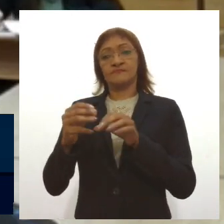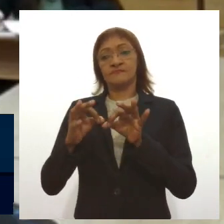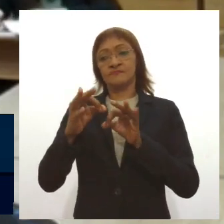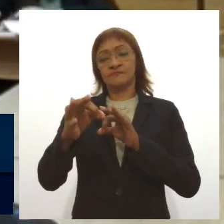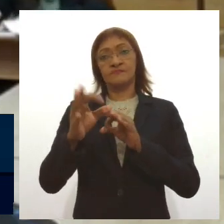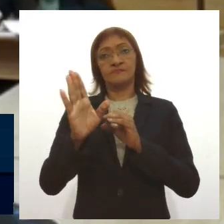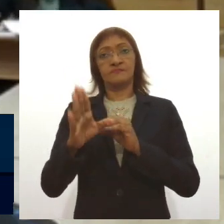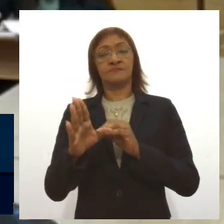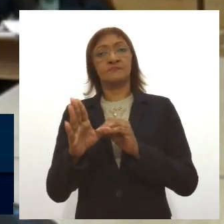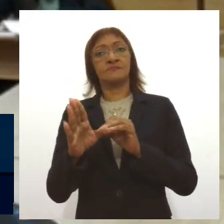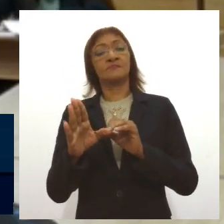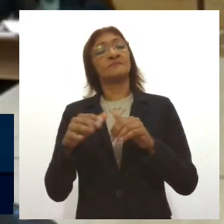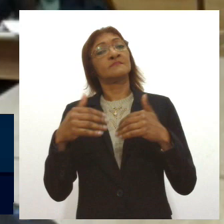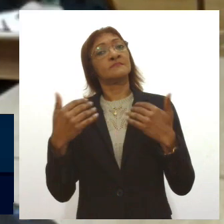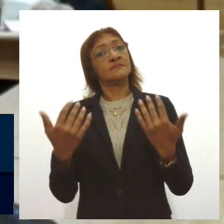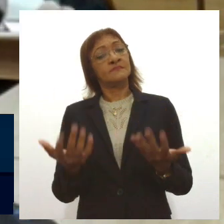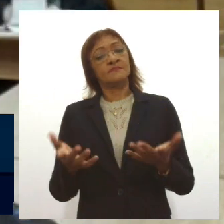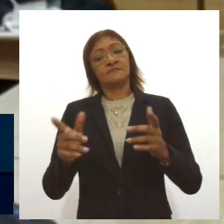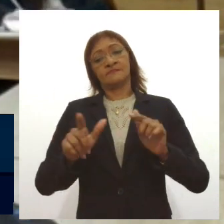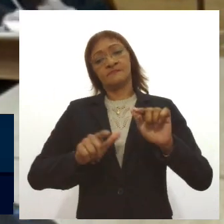Então, isso é um trabalho que